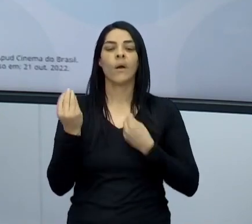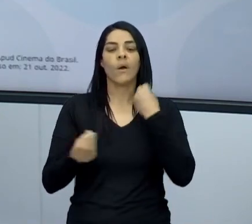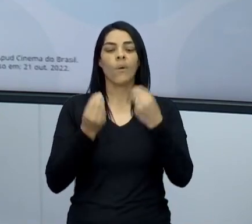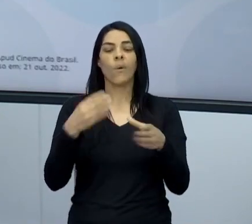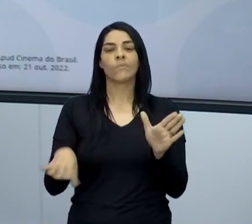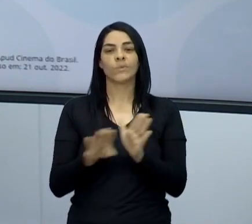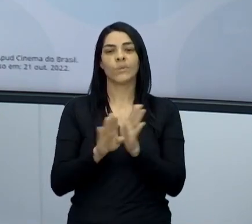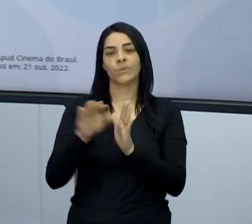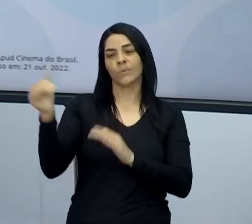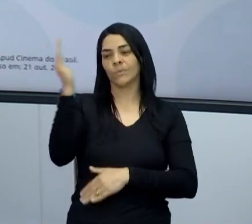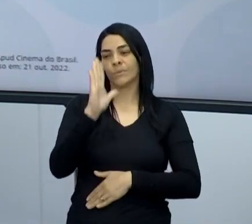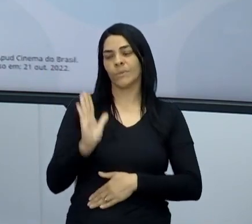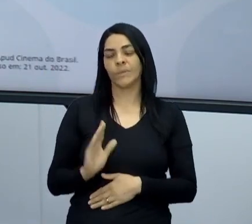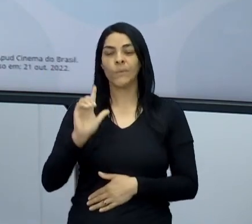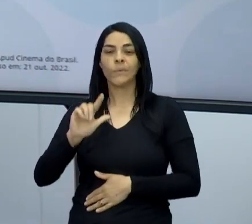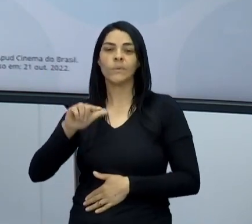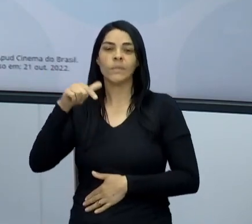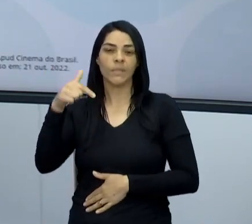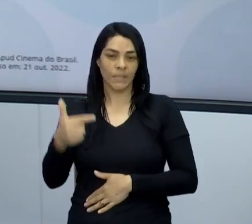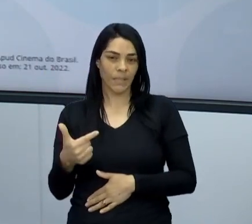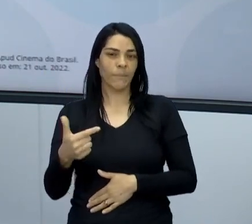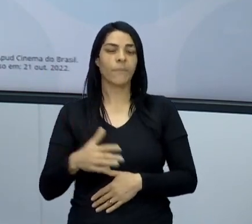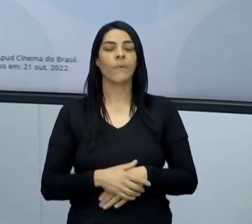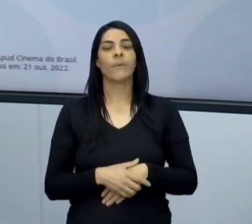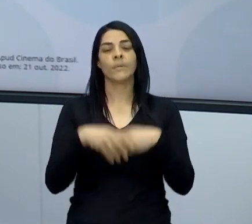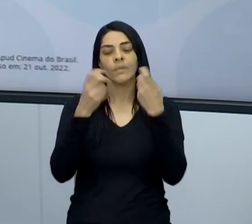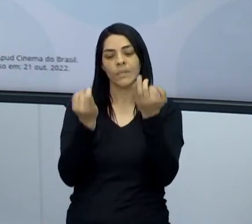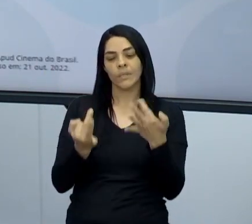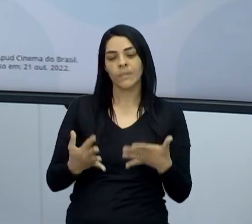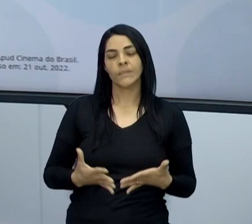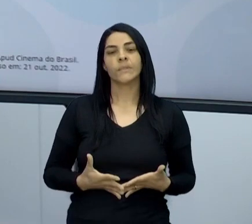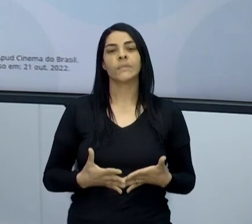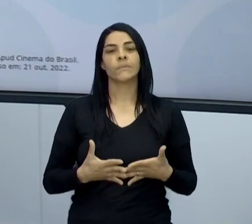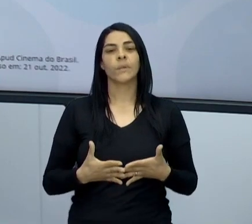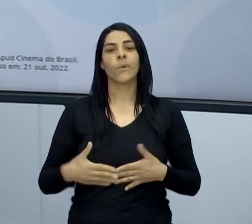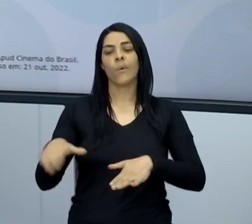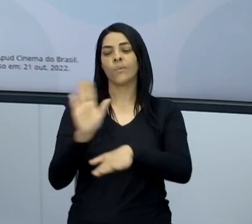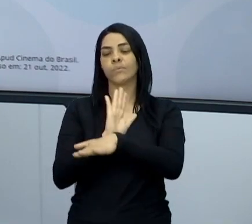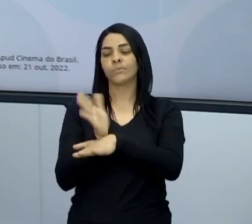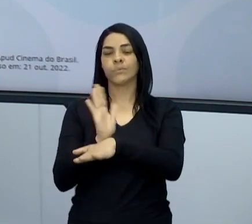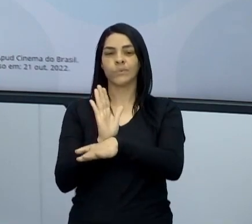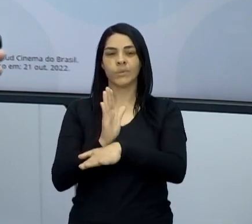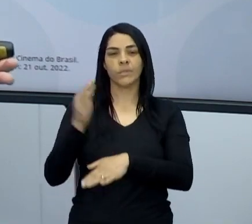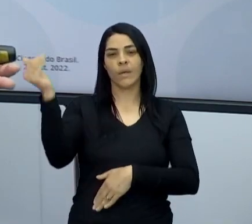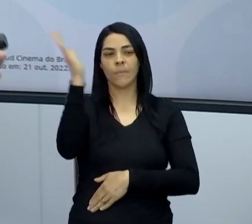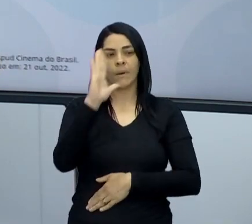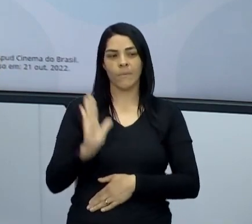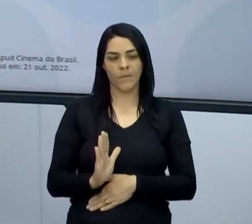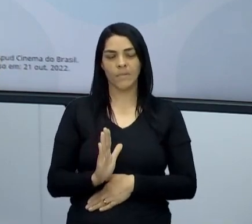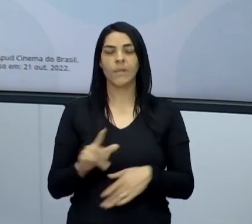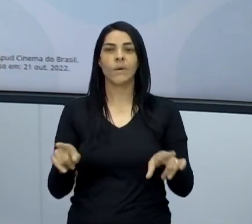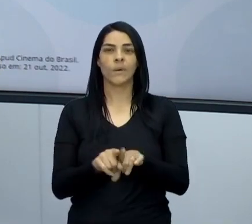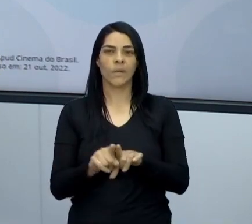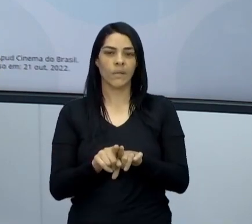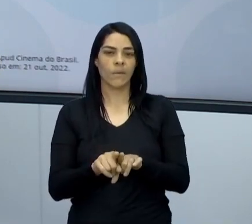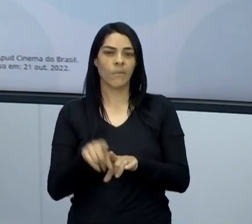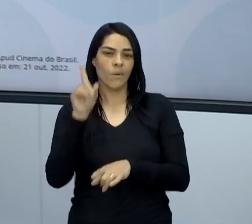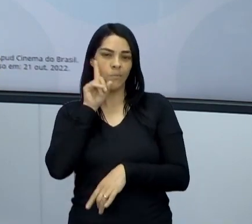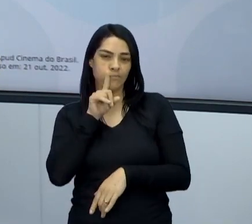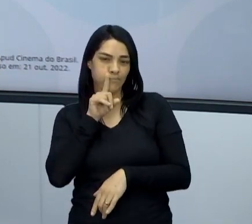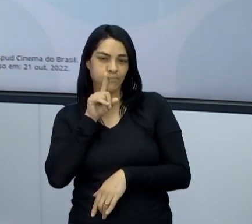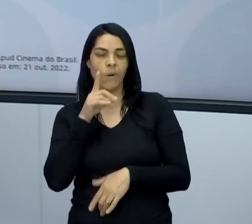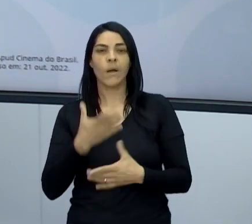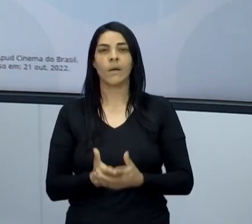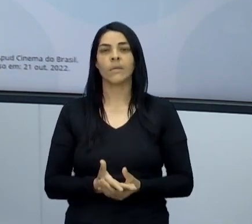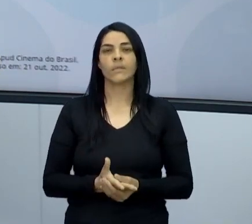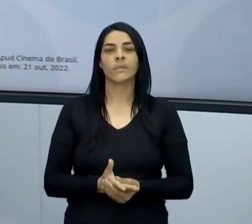Brasil. Depois eu falei sobre o Jean-Claude Bernadette, falando que o cinema brasileiro e o cinema americano, a relação, ou